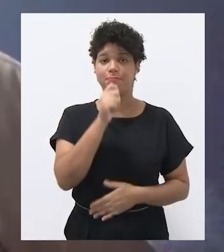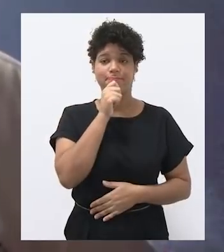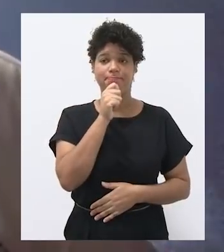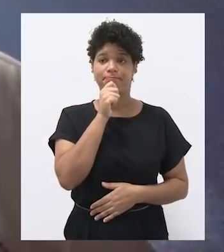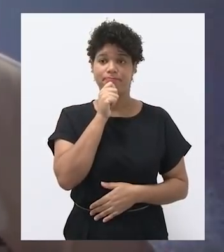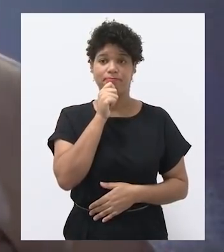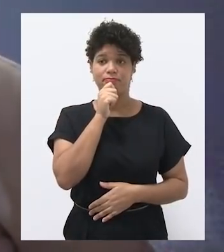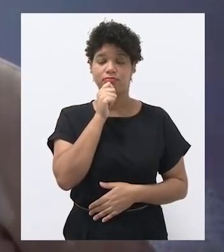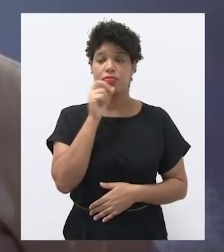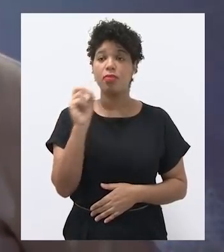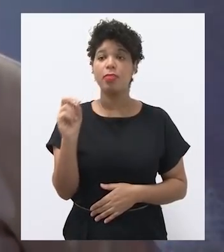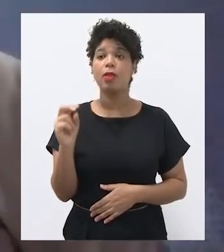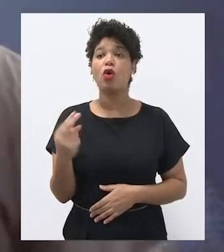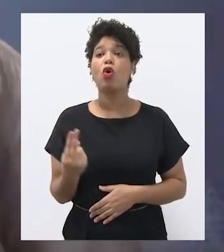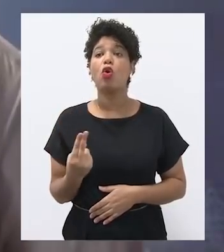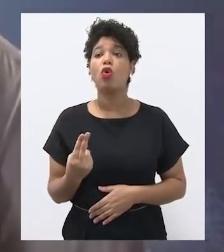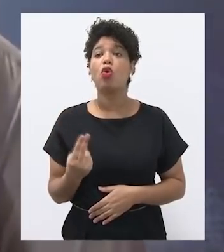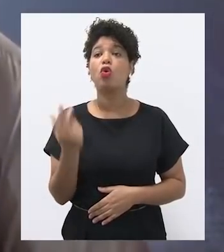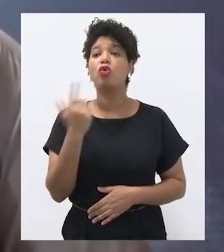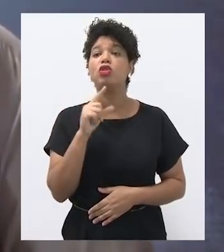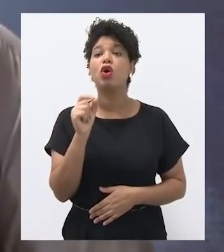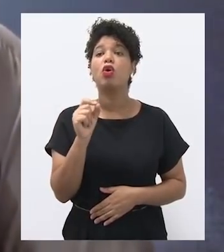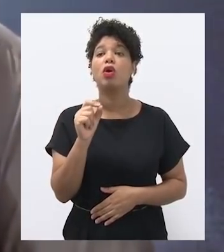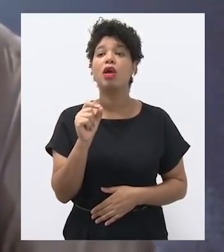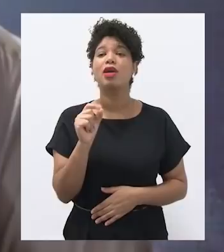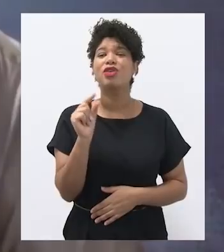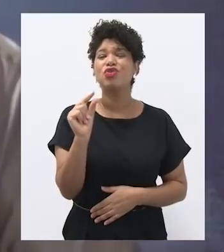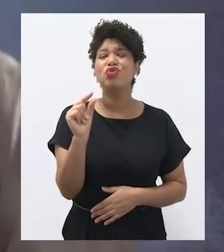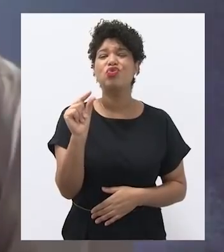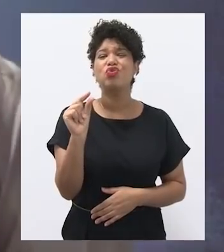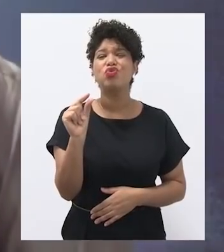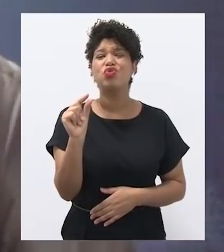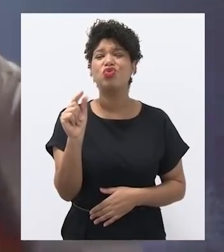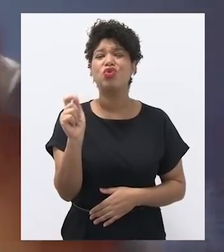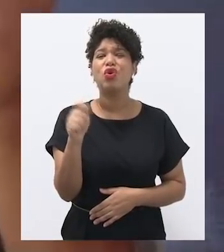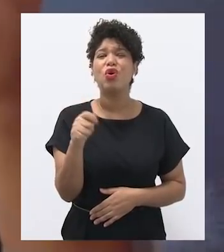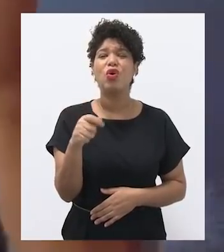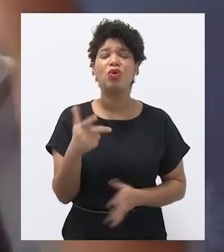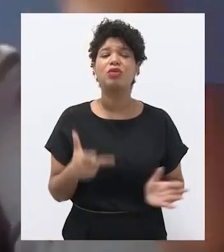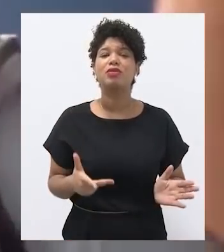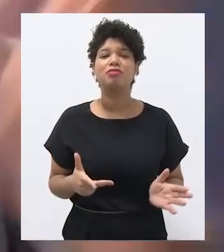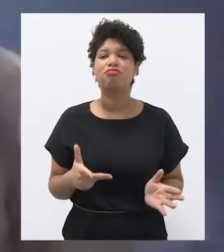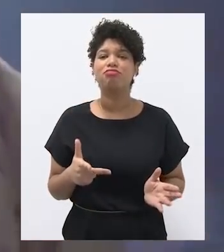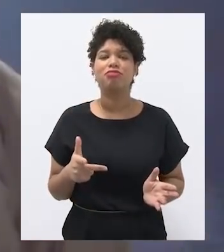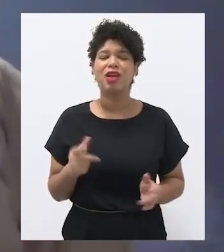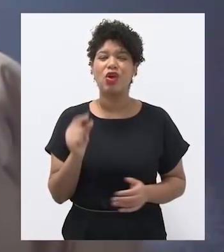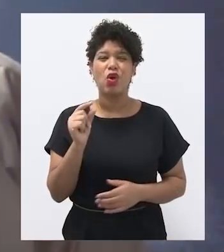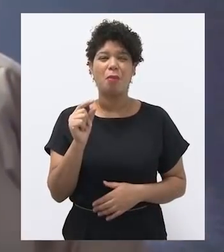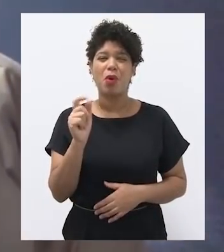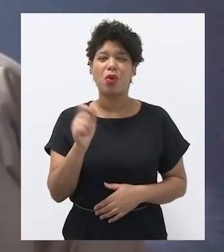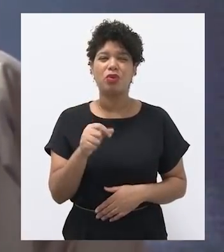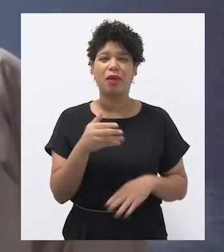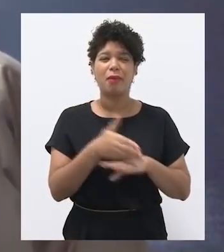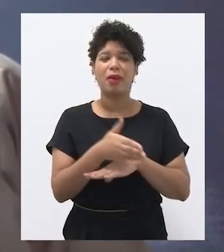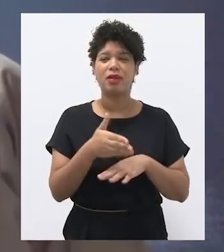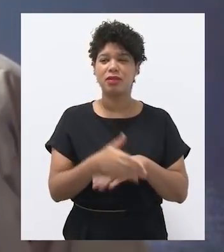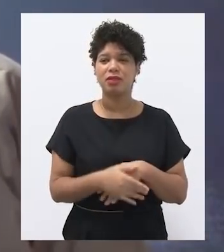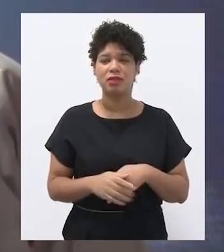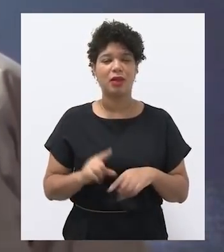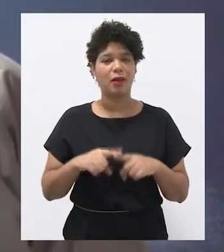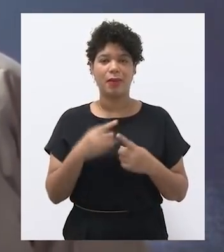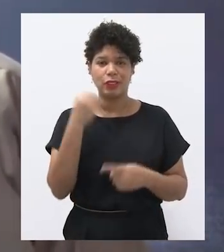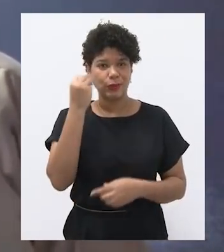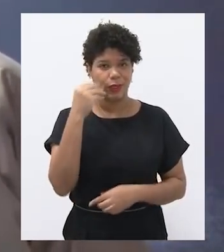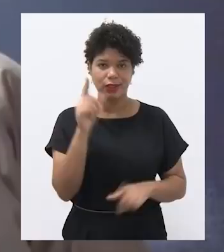ter, ou conseguiu algo que minimamente lhe confere uma presença ínfima no ambiente digital, mas não é uma